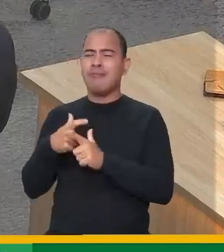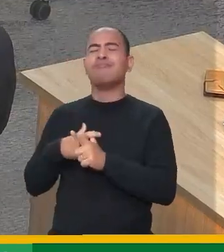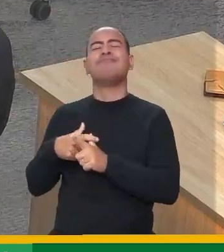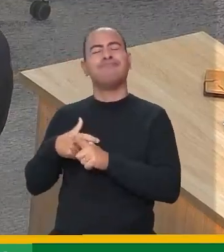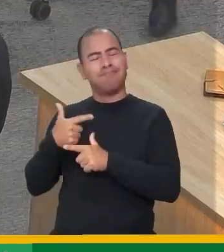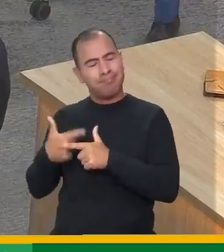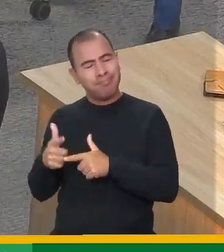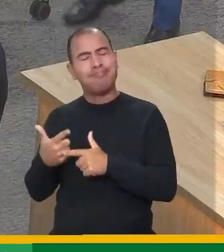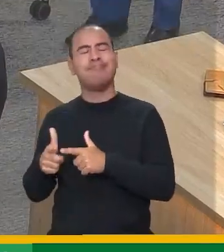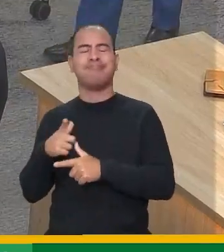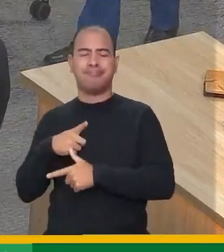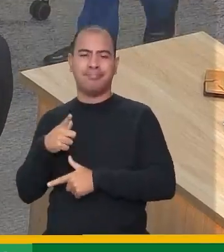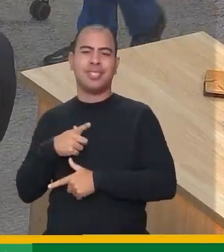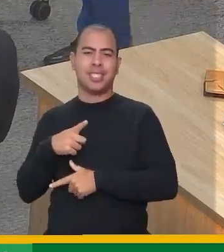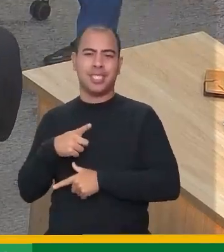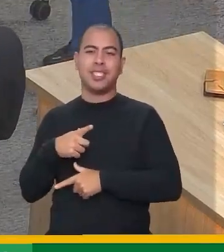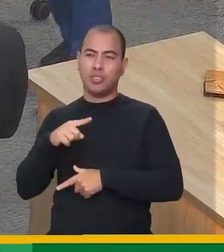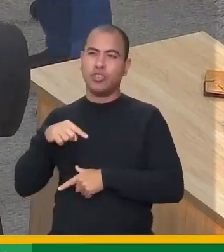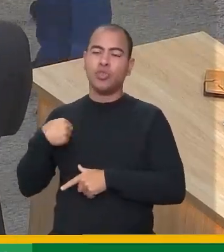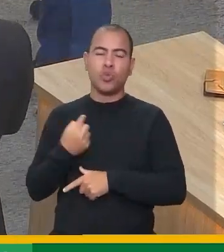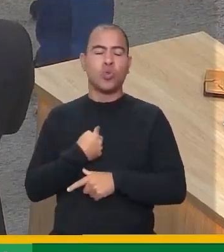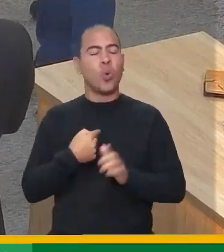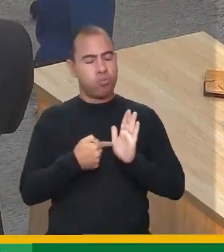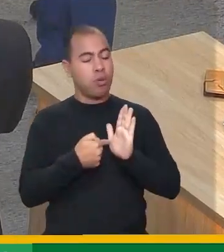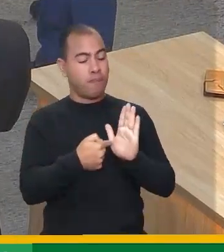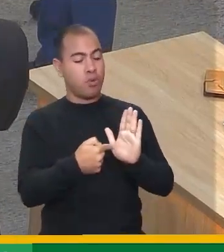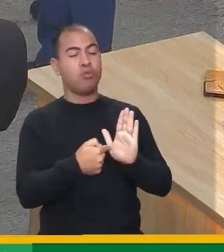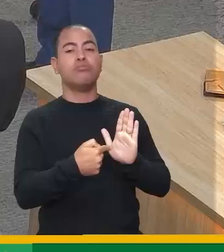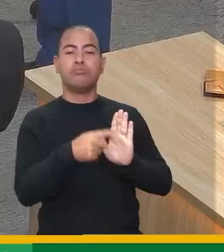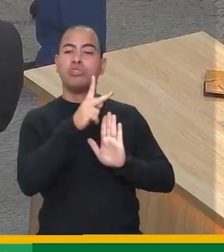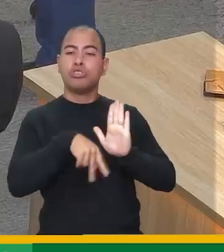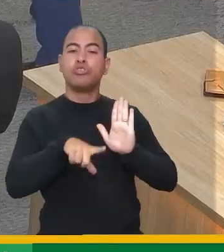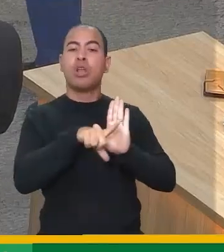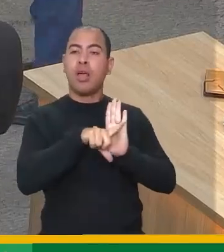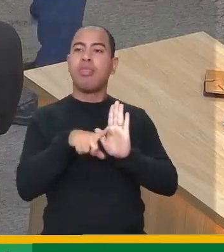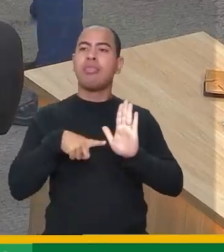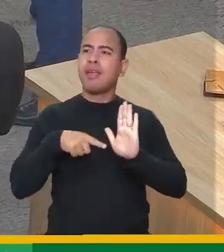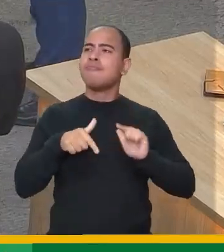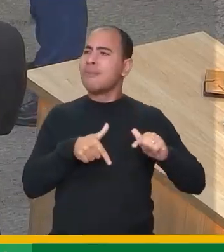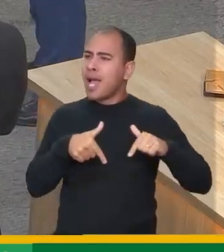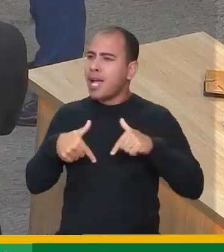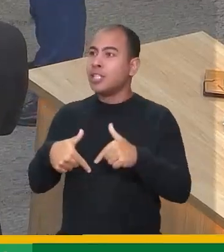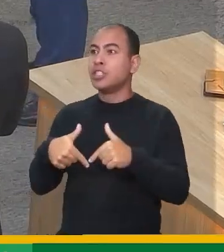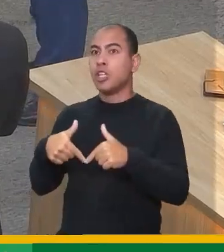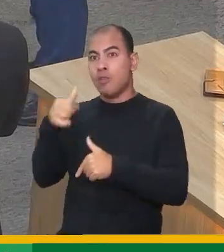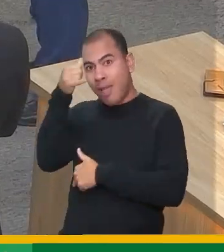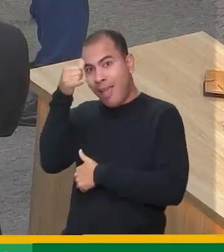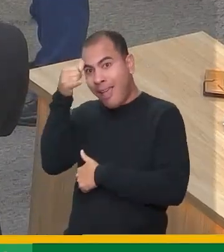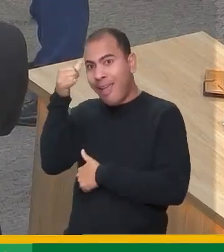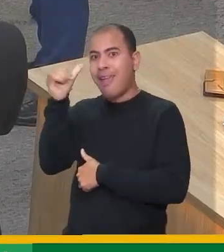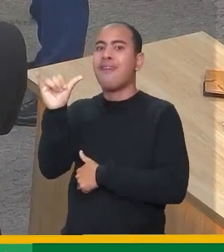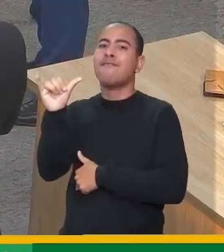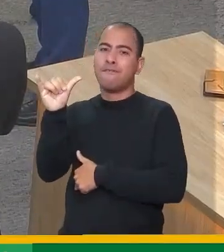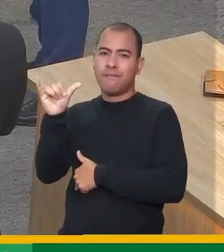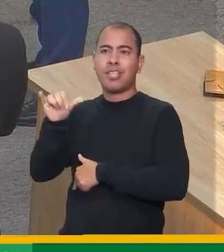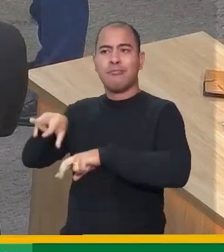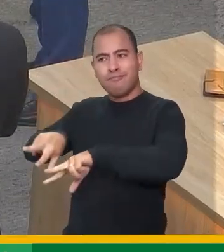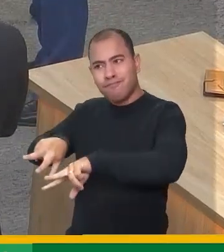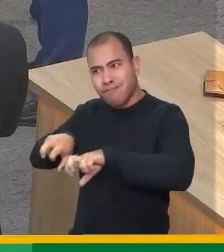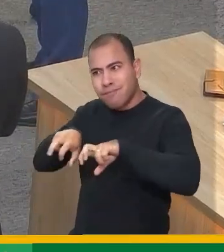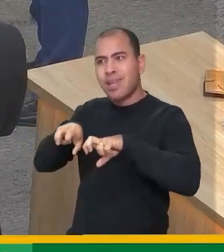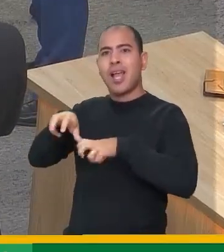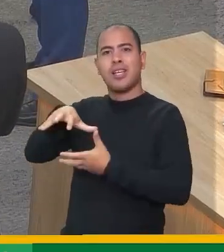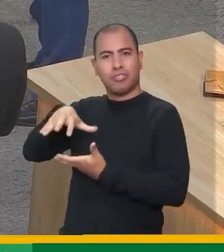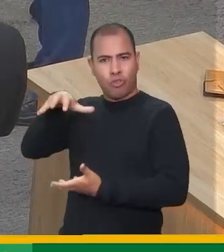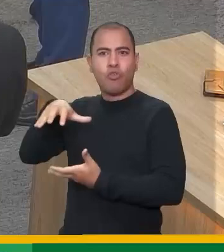complicadas nós estamos propondo aqui um projeto de lei de ações de prevenção contra fraudes e abusos financeiros aos